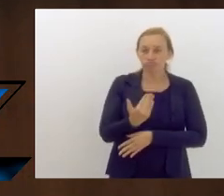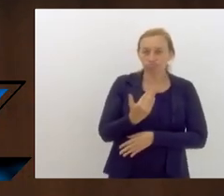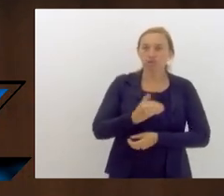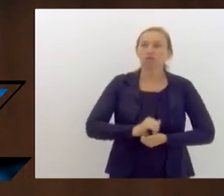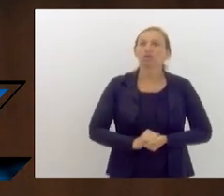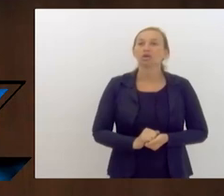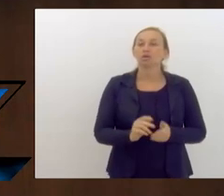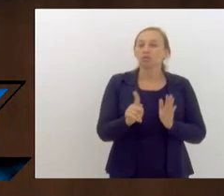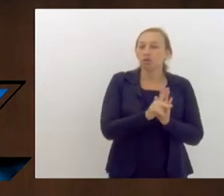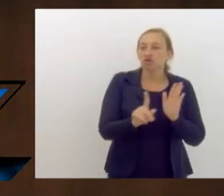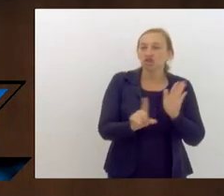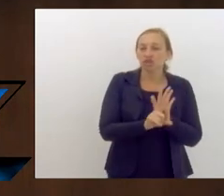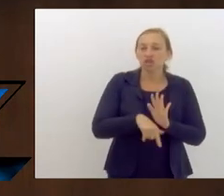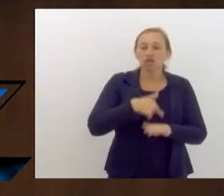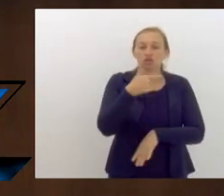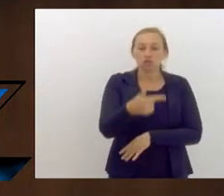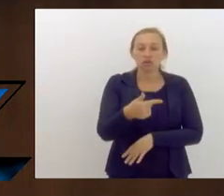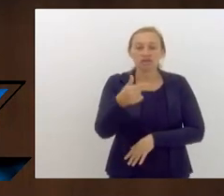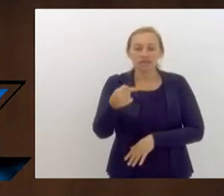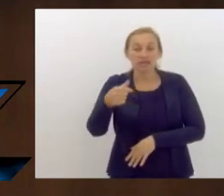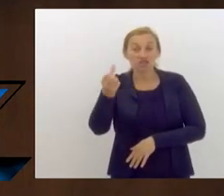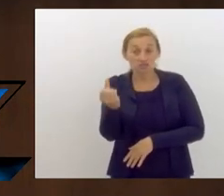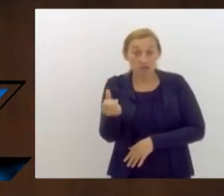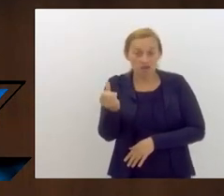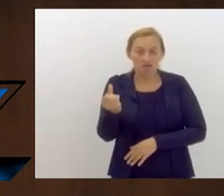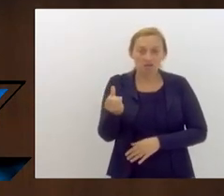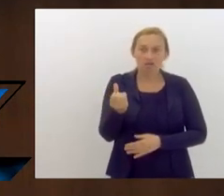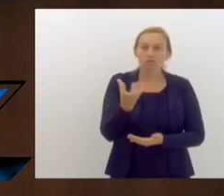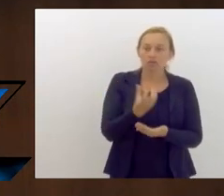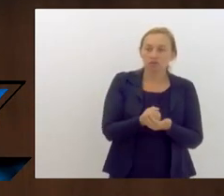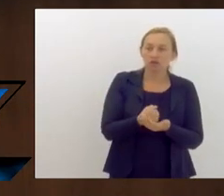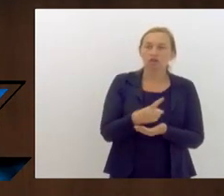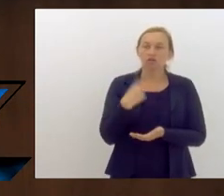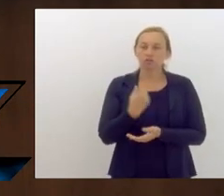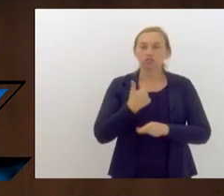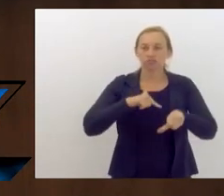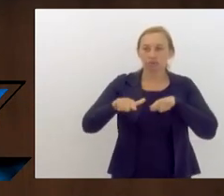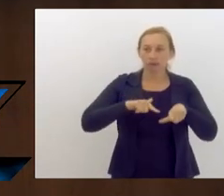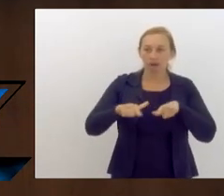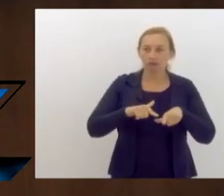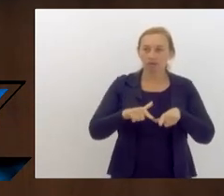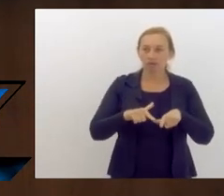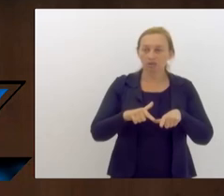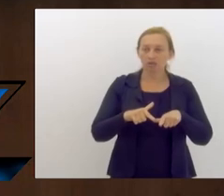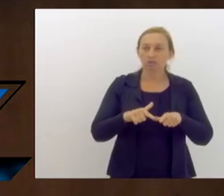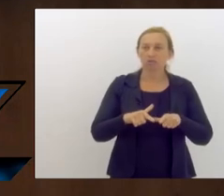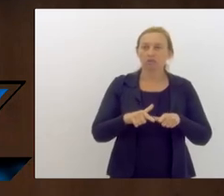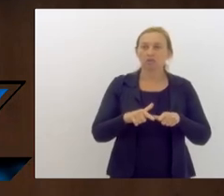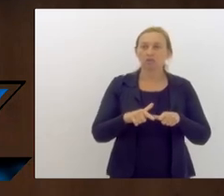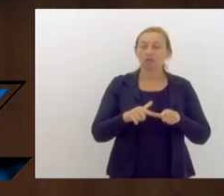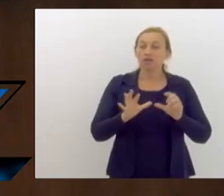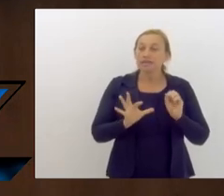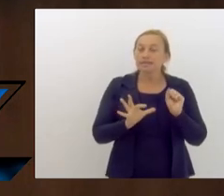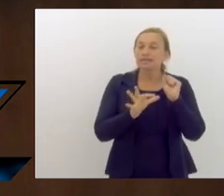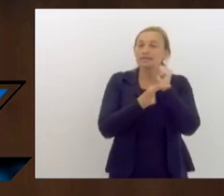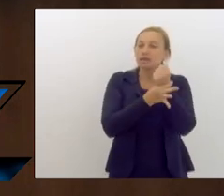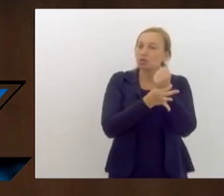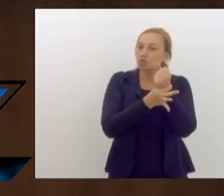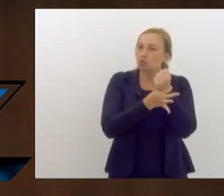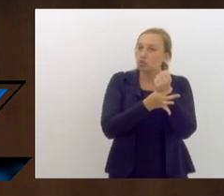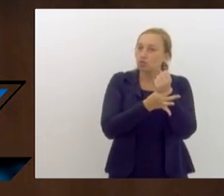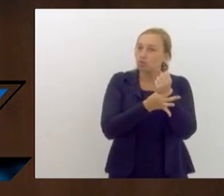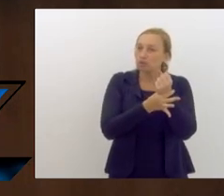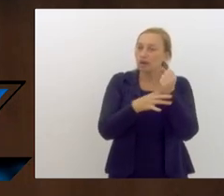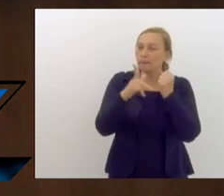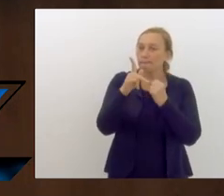do projeto de lei 276 protocolado pelo nosso mandato que institui critérios de segurança e